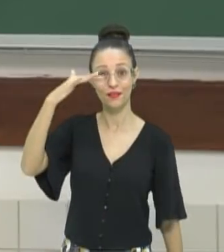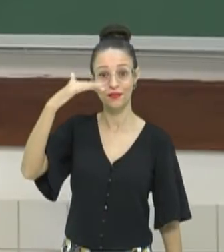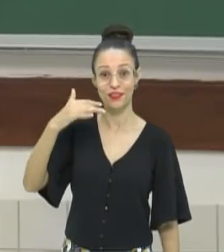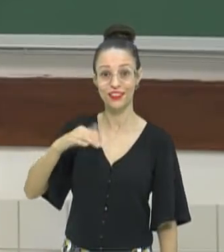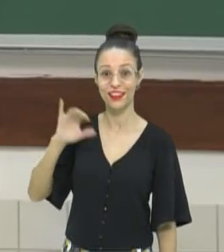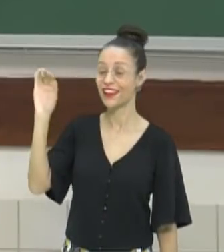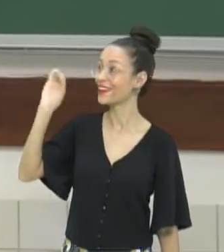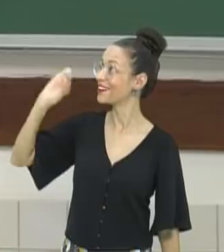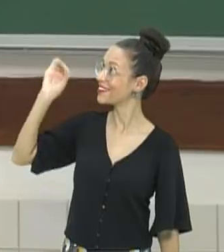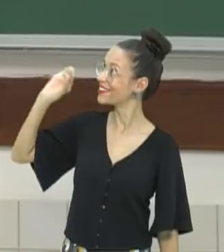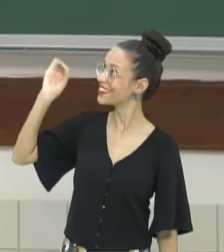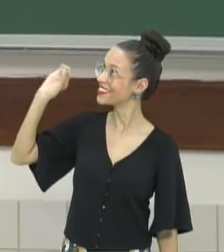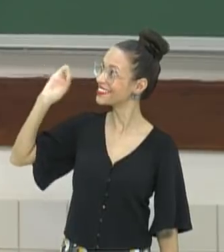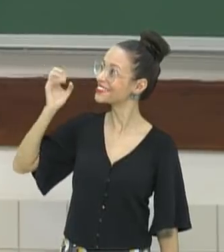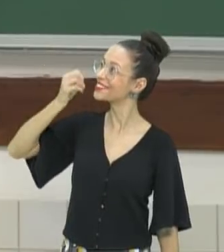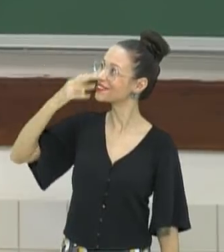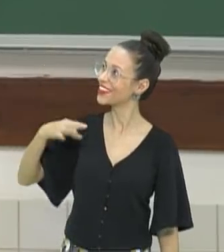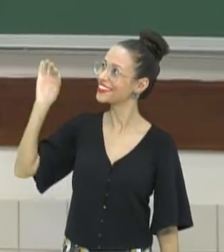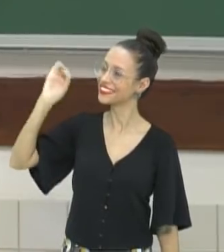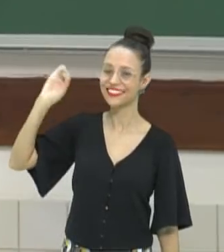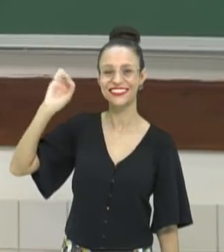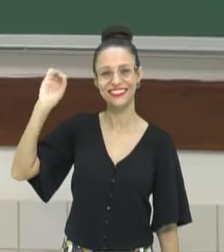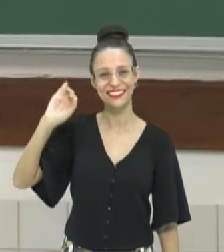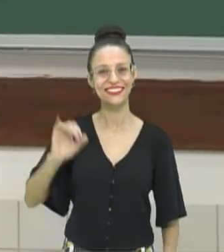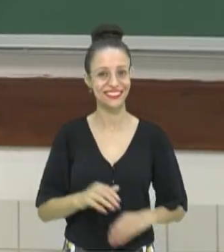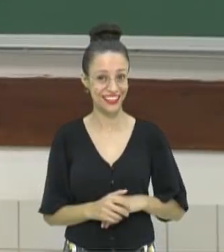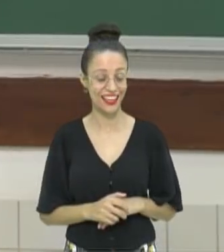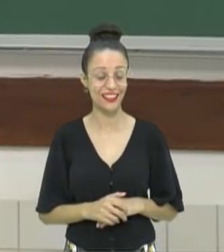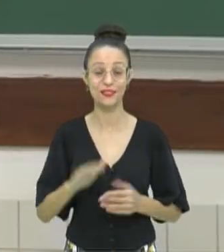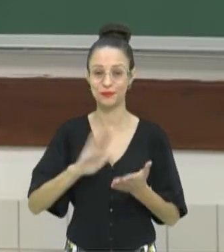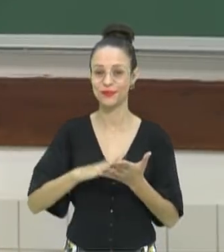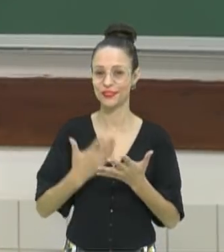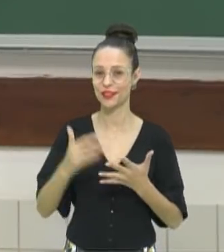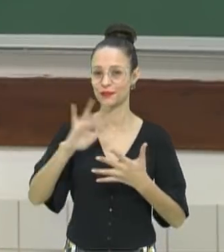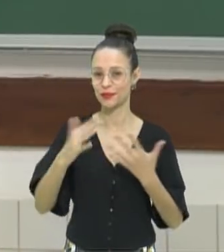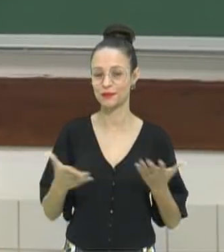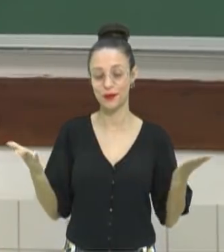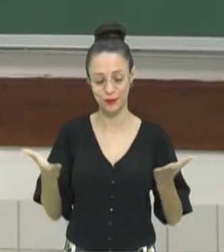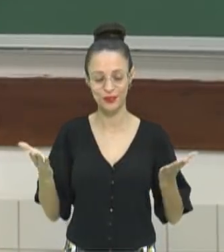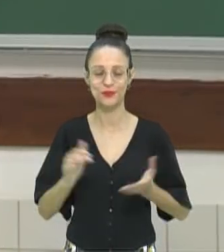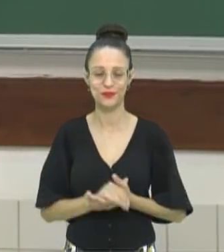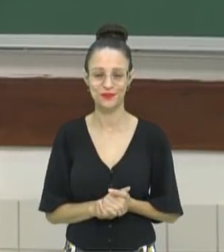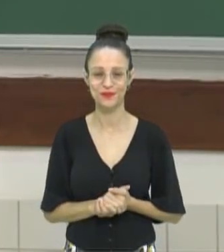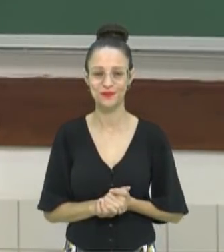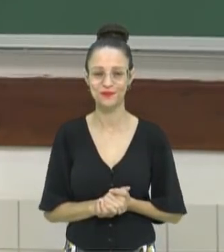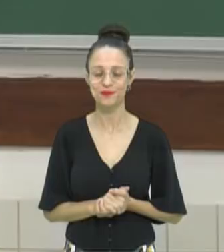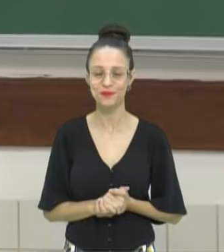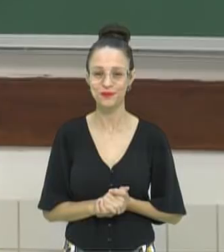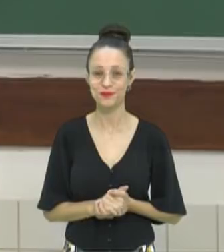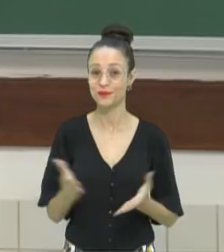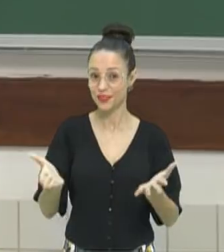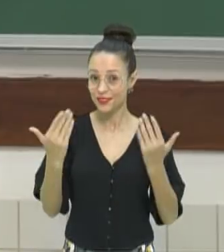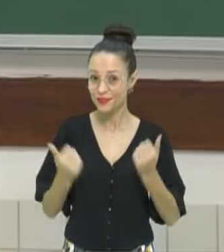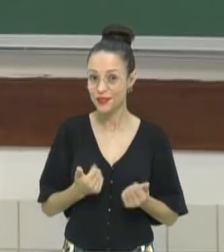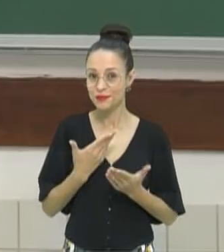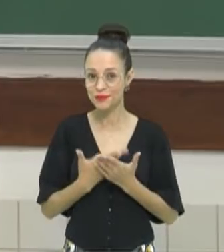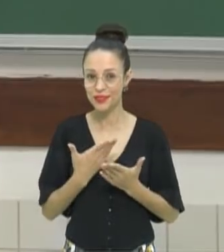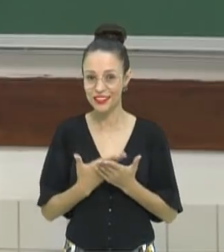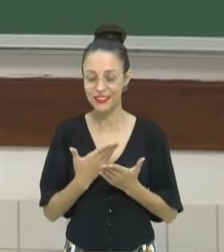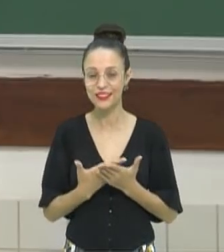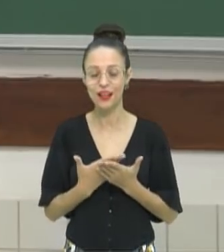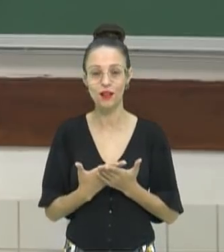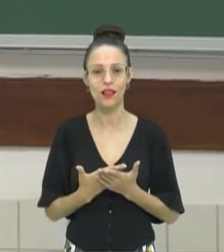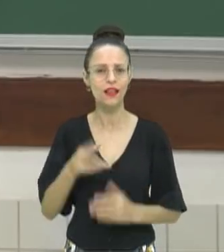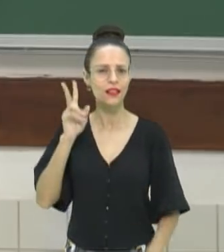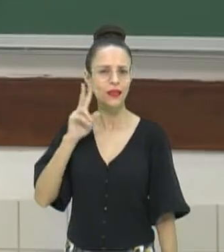Viviana. Oi, Viviana! Tudo bem? Ela vai ser nossa intérprete nessa aula. Vamos para a nossa aula? Você lembra o que a